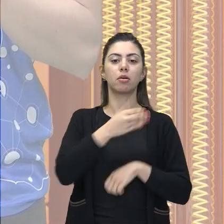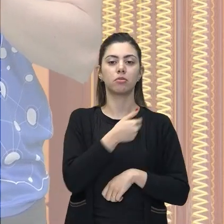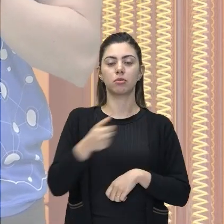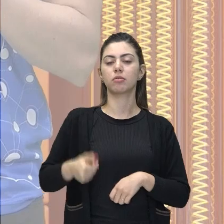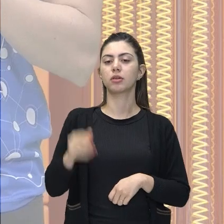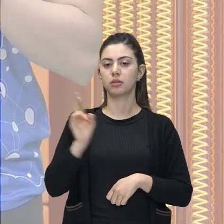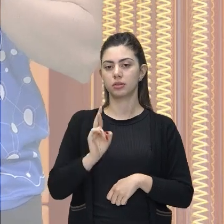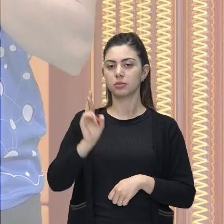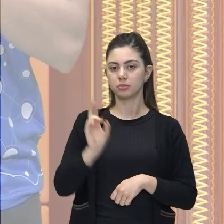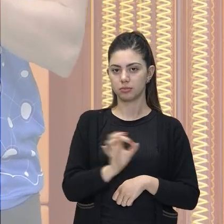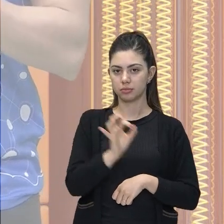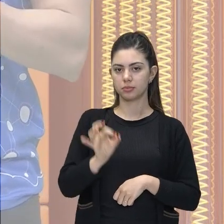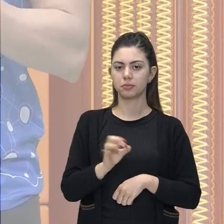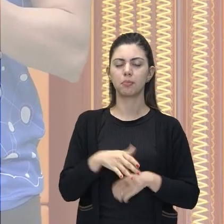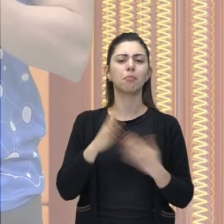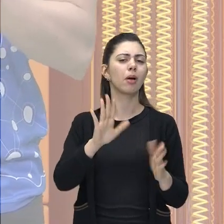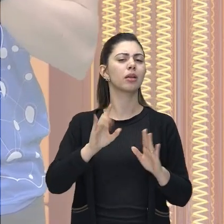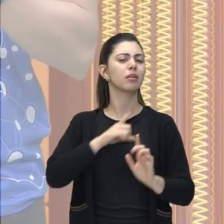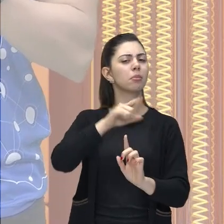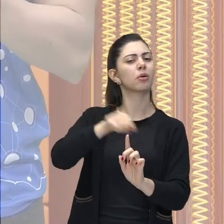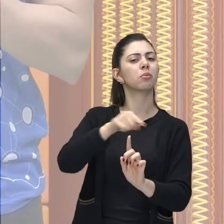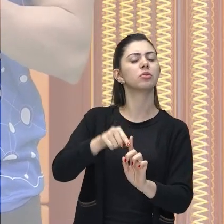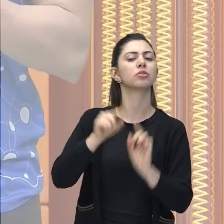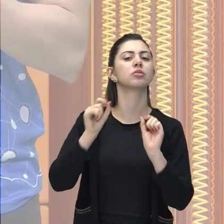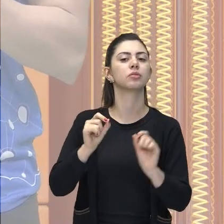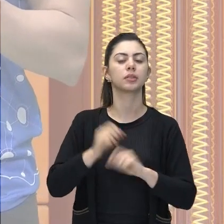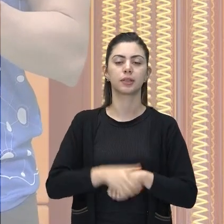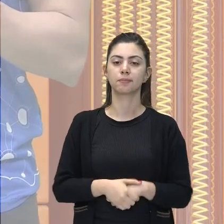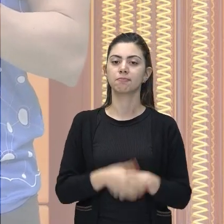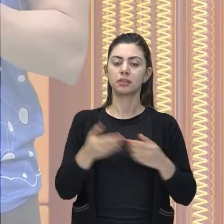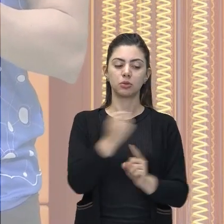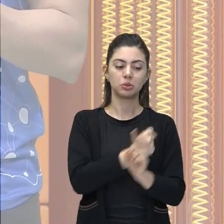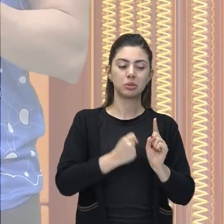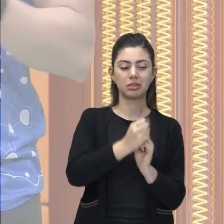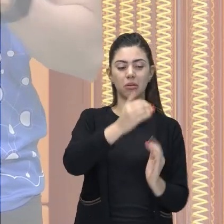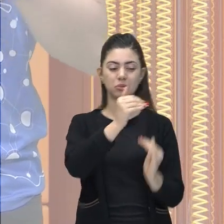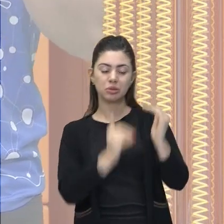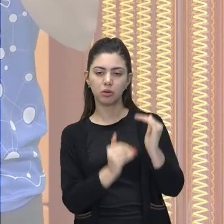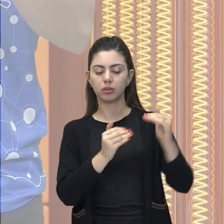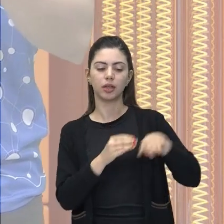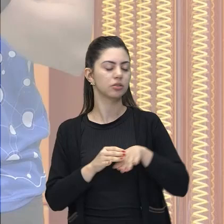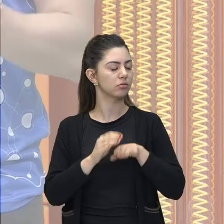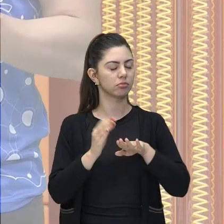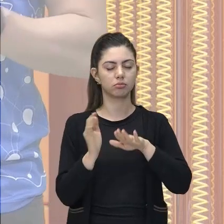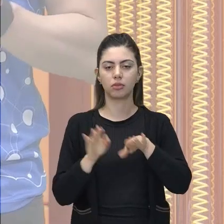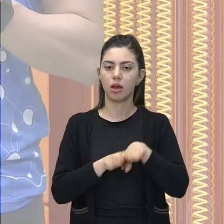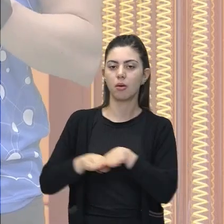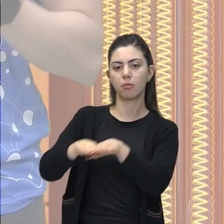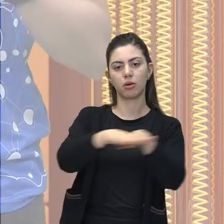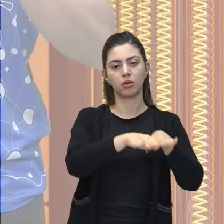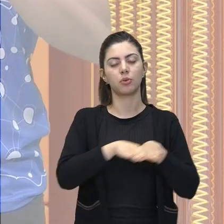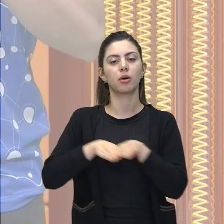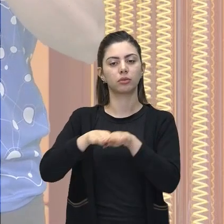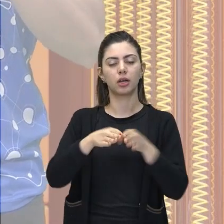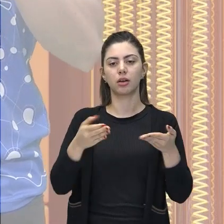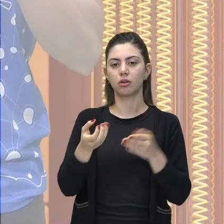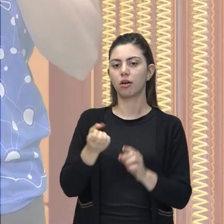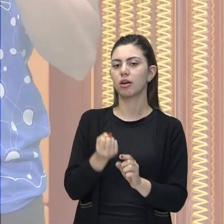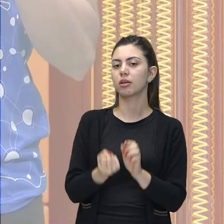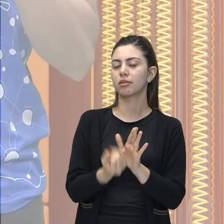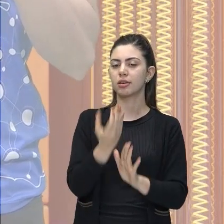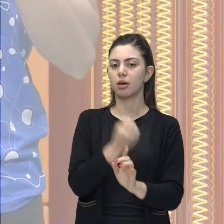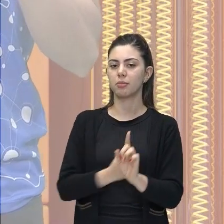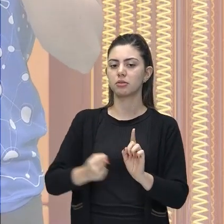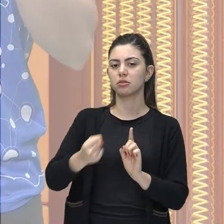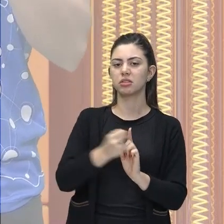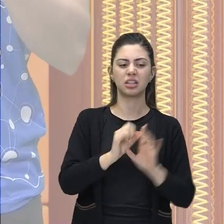ferro, inclusive. Qual é o objetivo aí? É eliminar as desigualdades sociais e construir ali uma sociedade sem